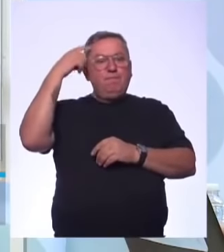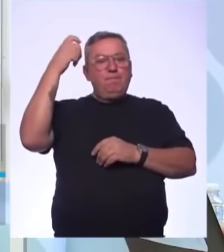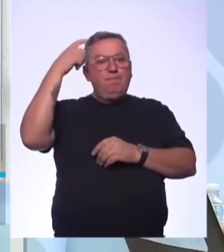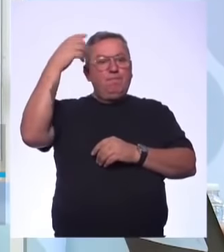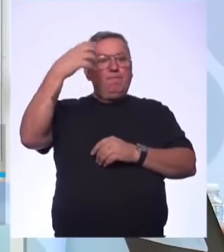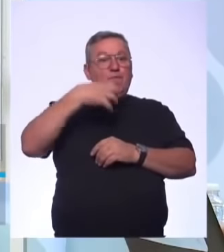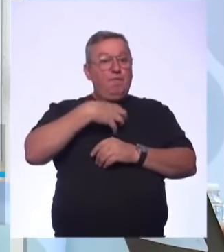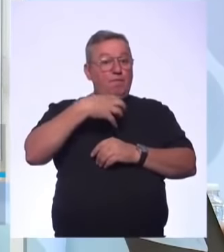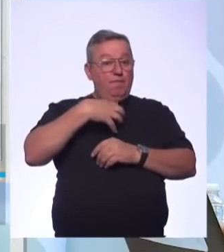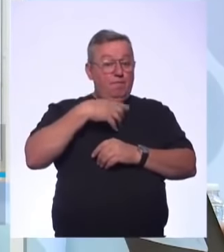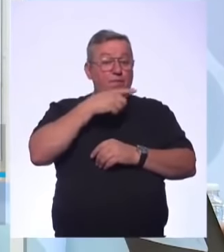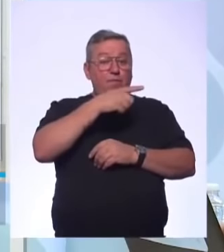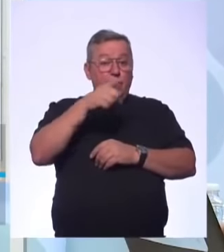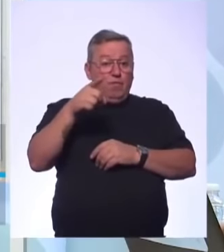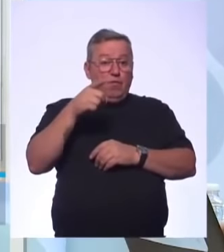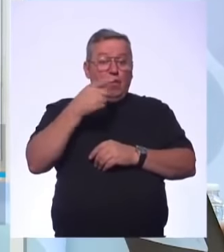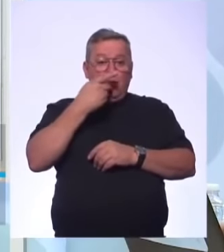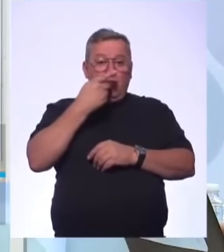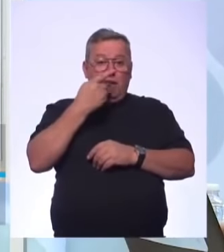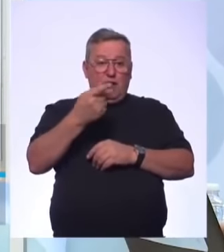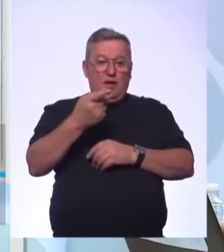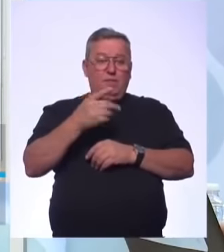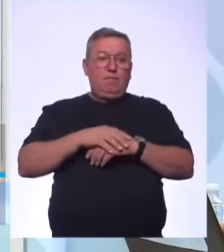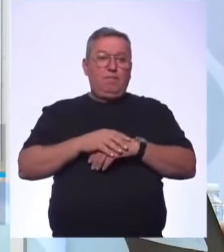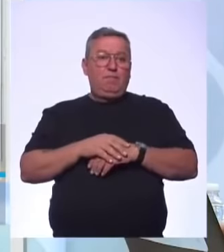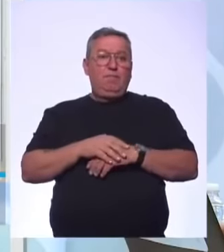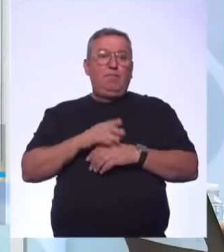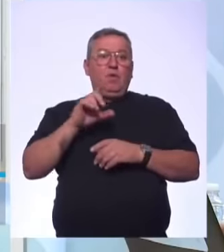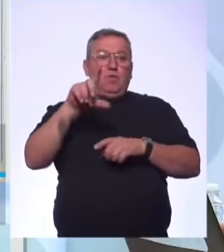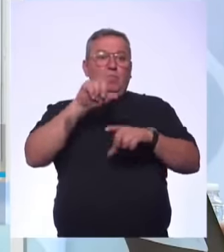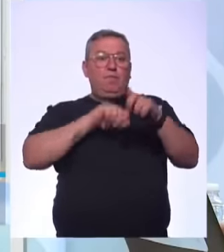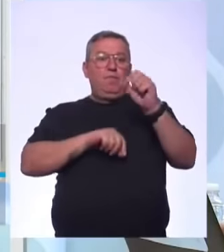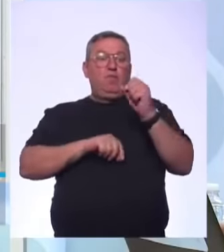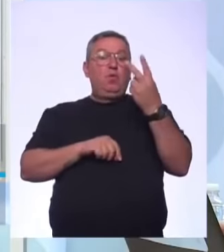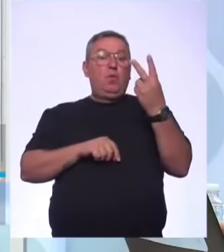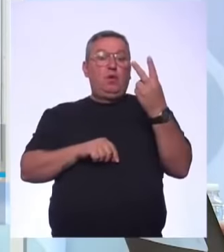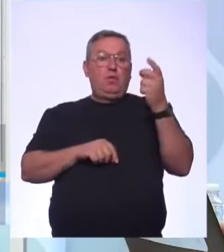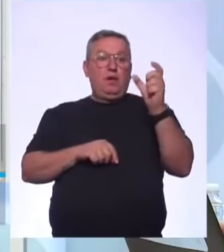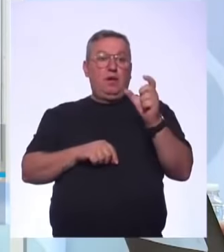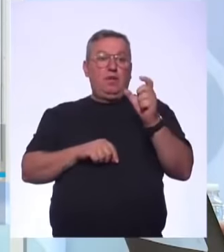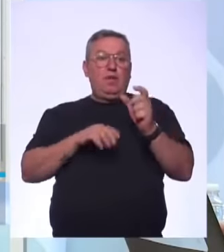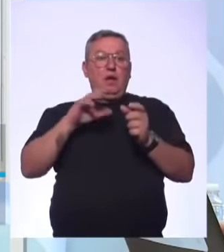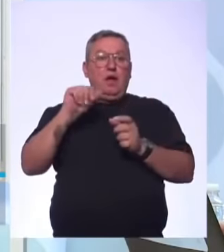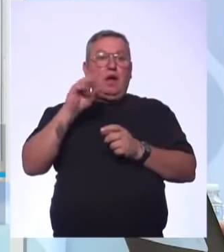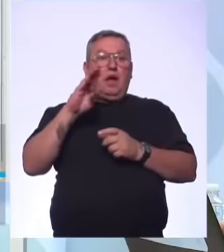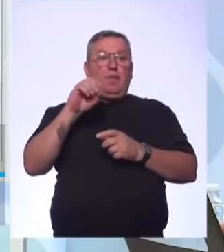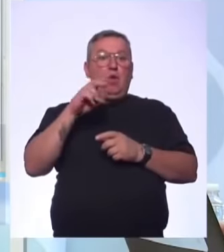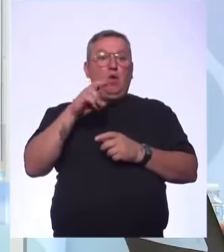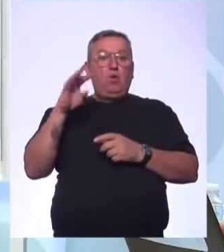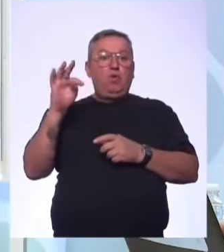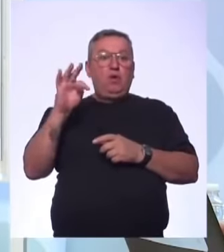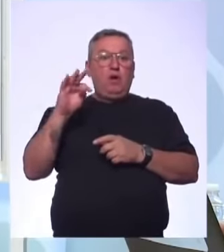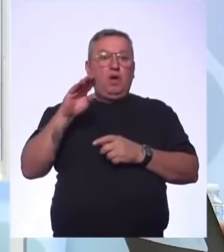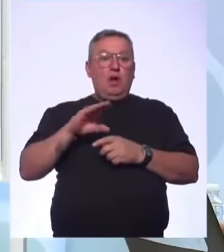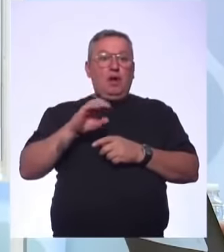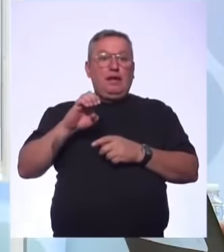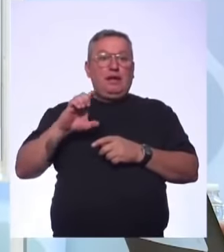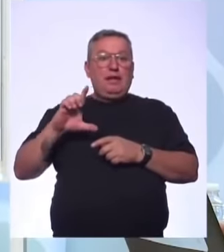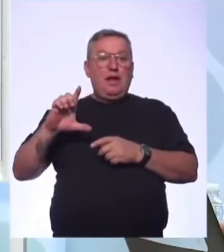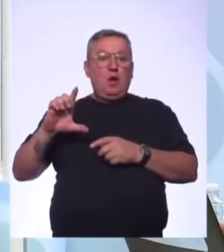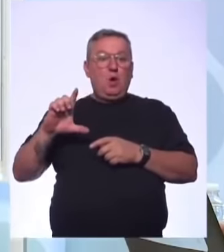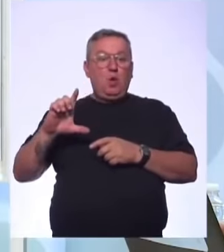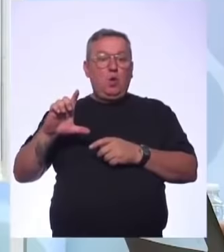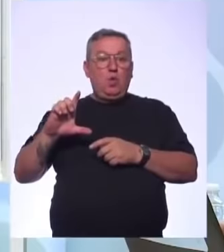maneira de vocês sobre pronúncia. Então, eu tirei duas palavras das perguntas, about e sell. Quando vocês pegarem